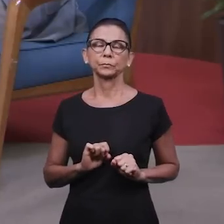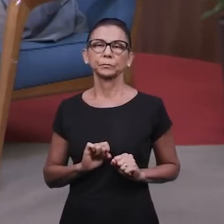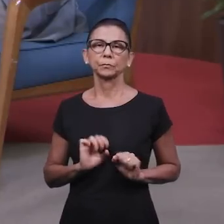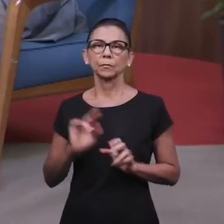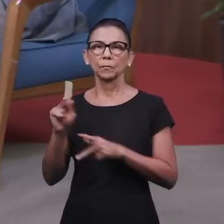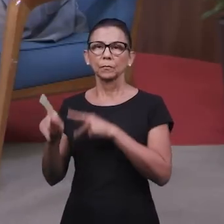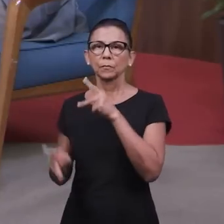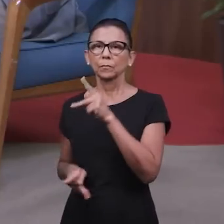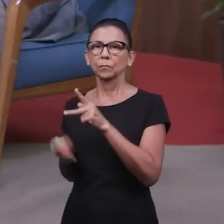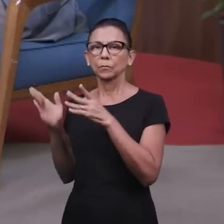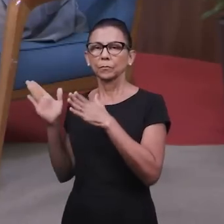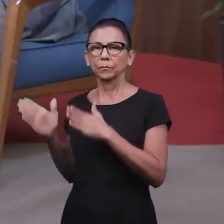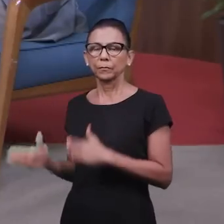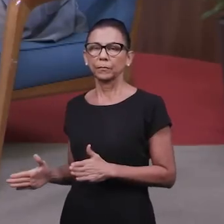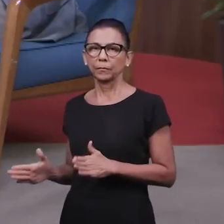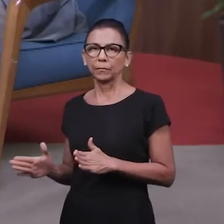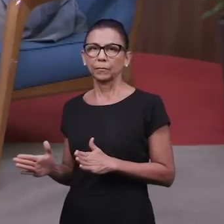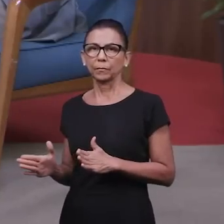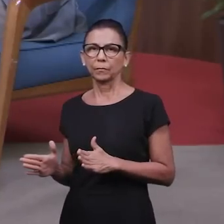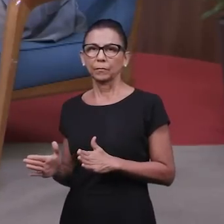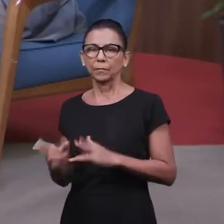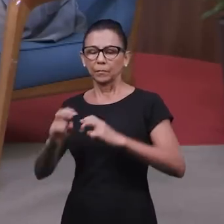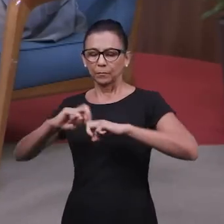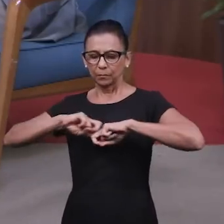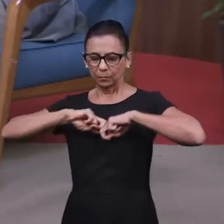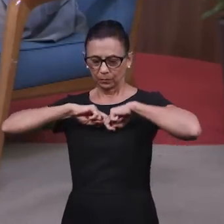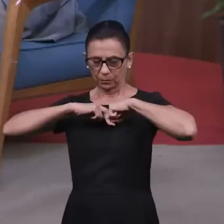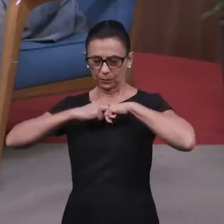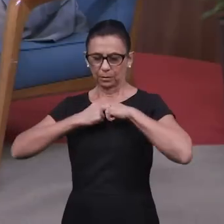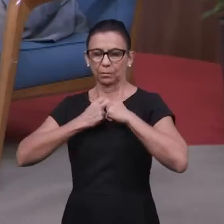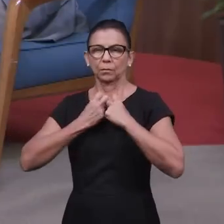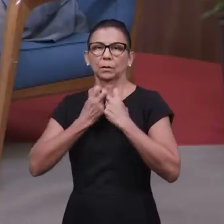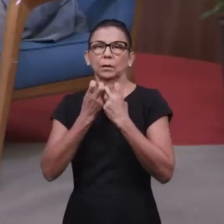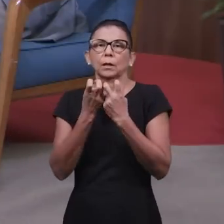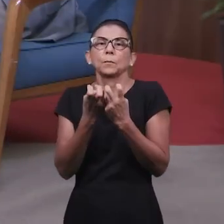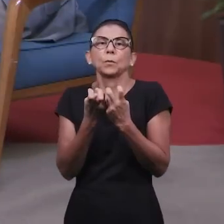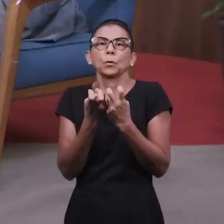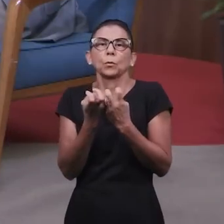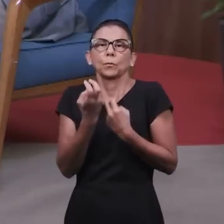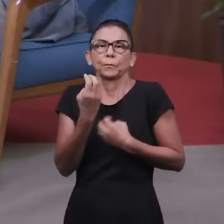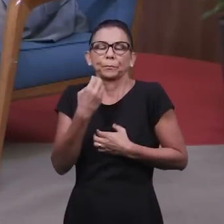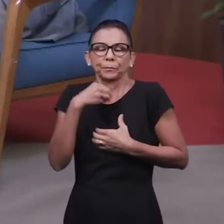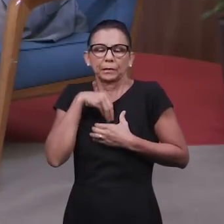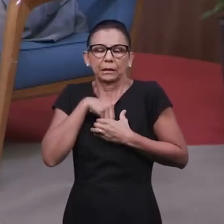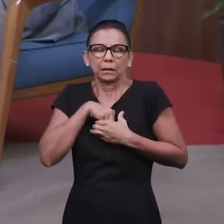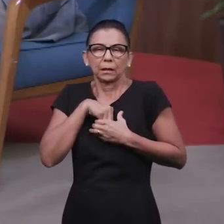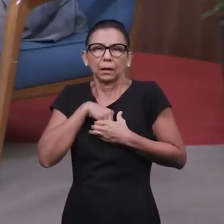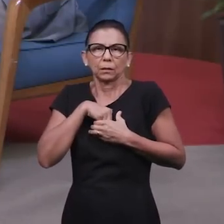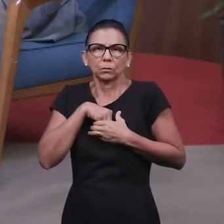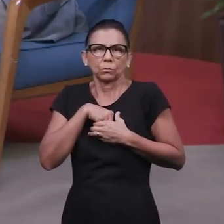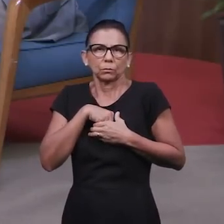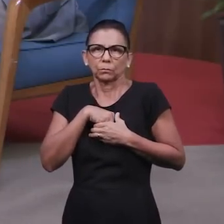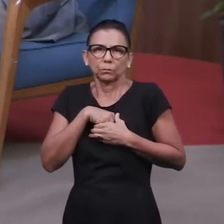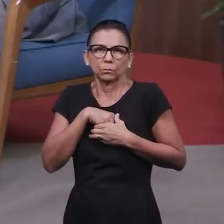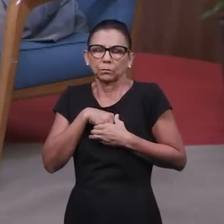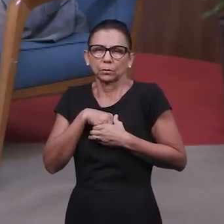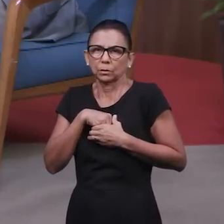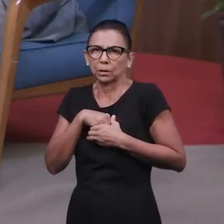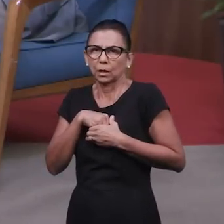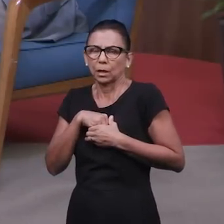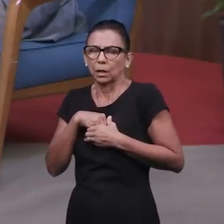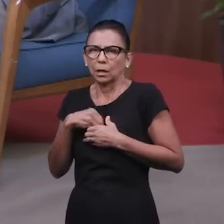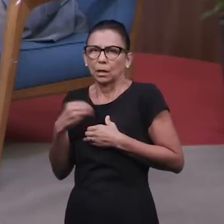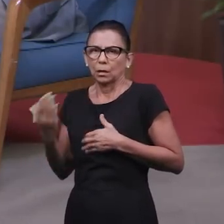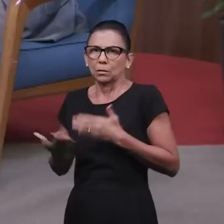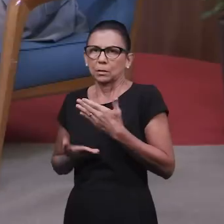clamor é interior. O clamor é no íntimo. A igreja a igreja fiel